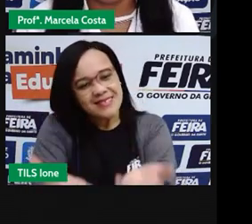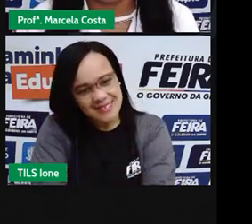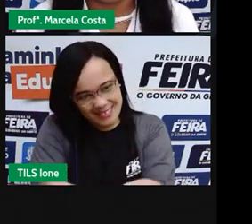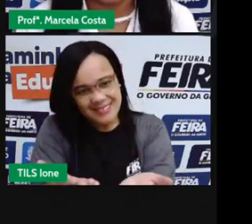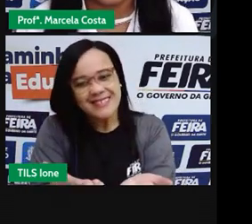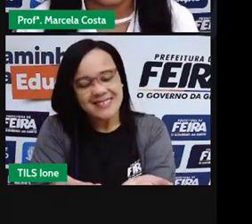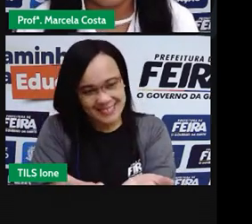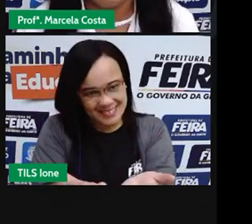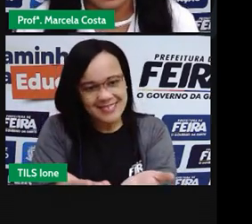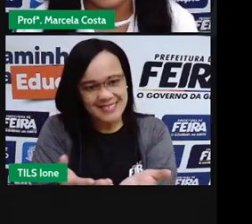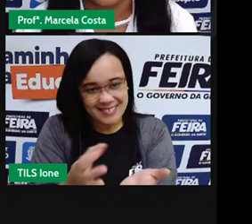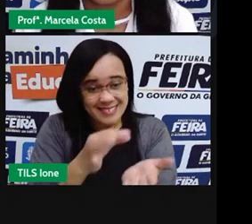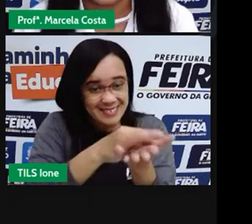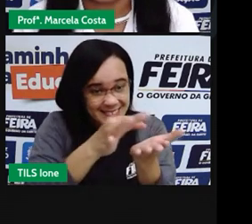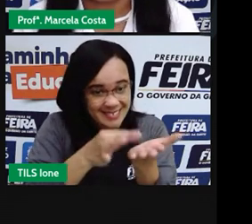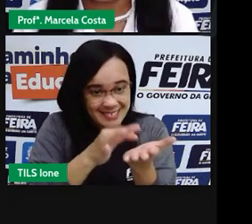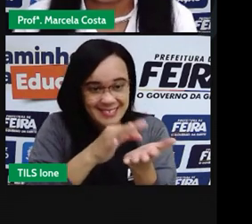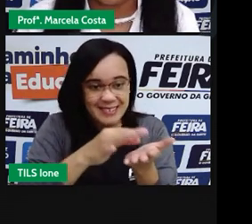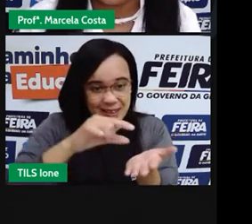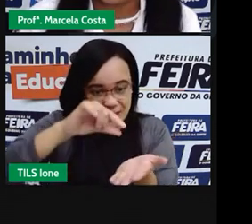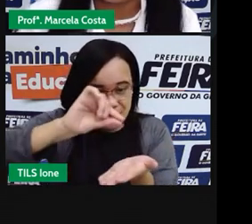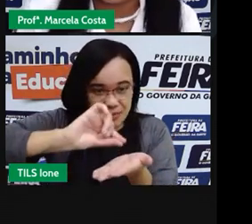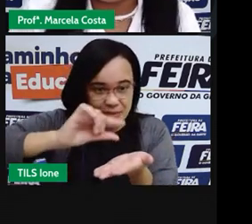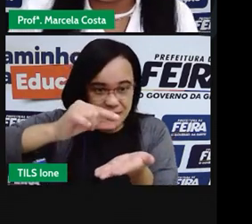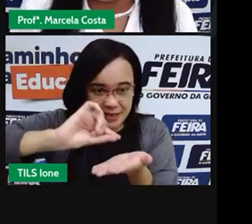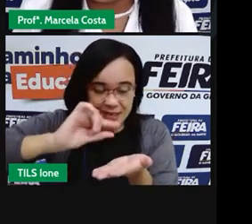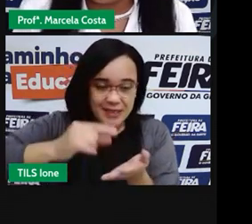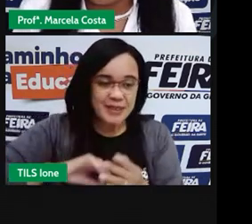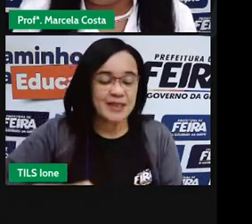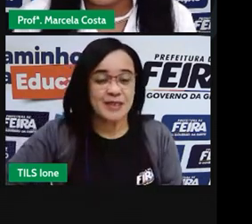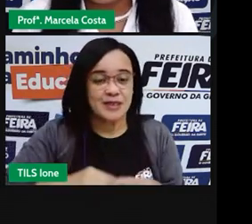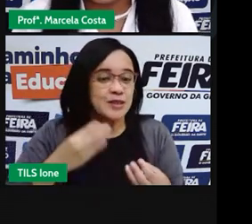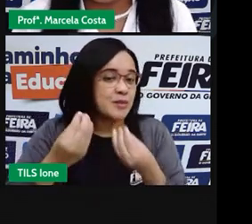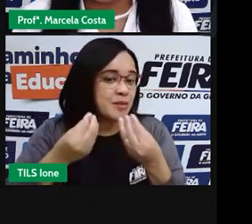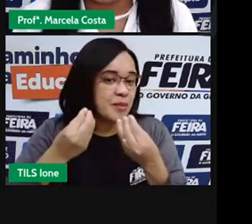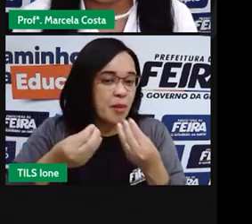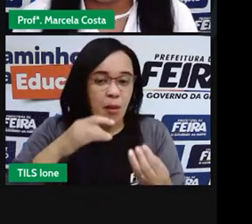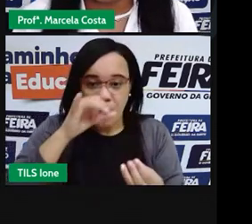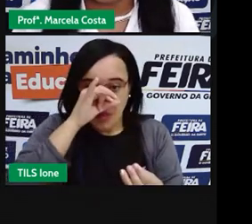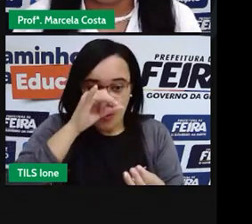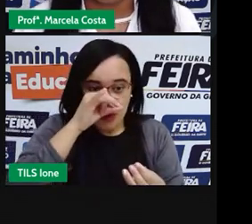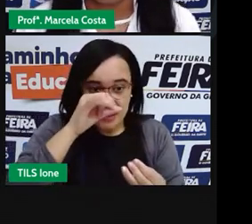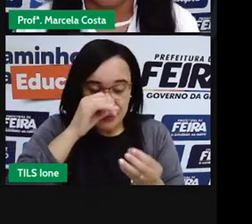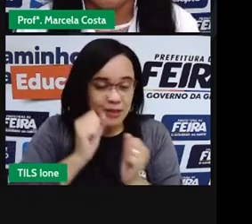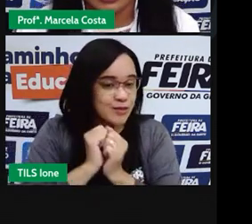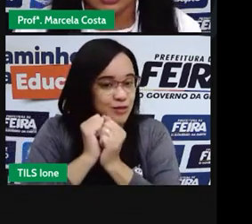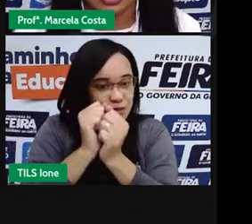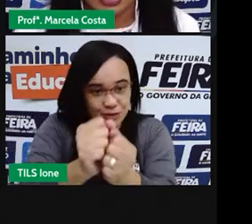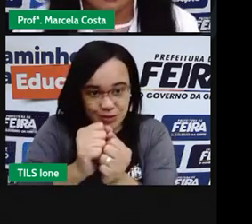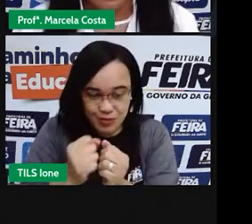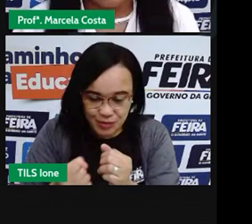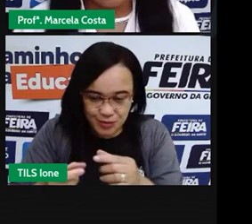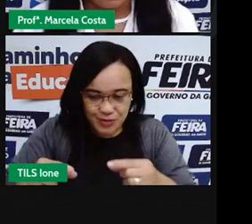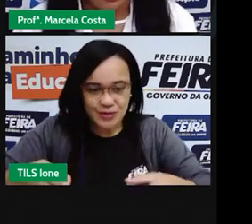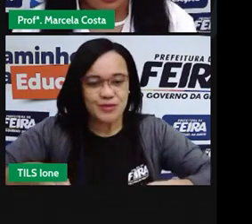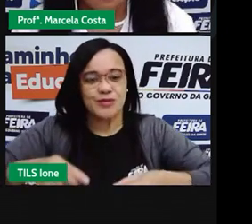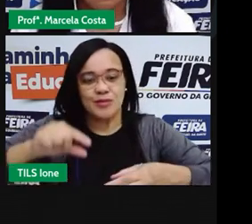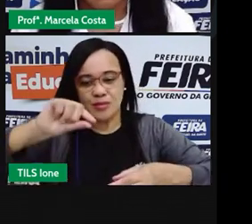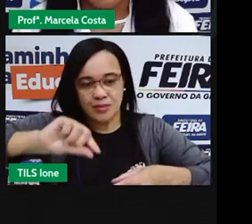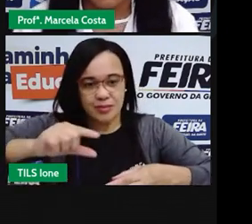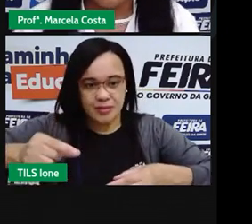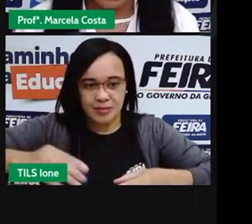o lobo oferece sementes para que esses porquinhos plantem também. Então é um convite não